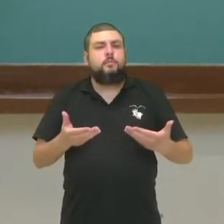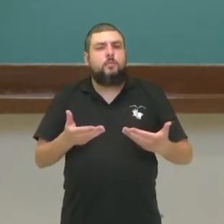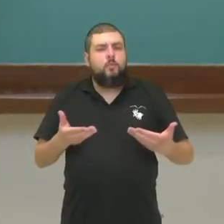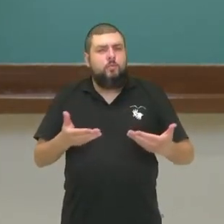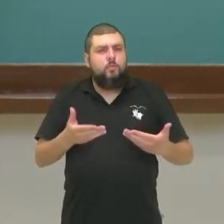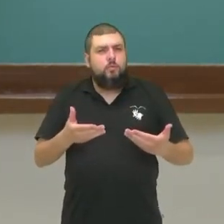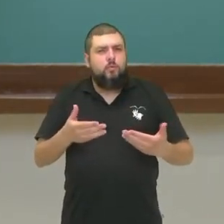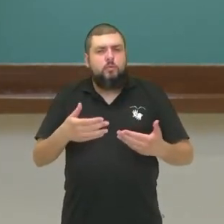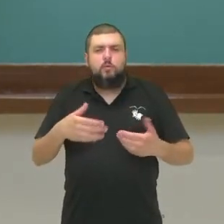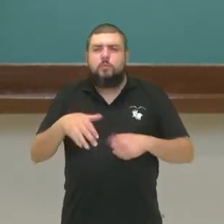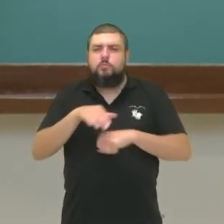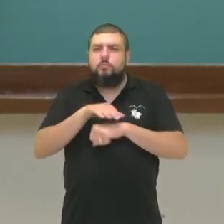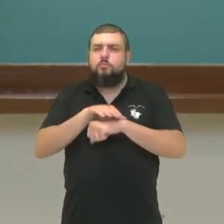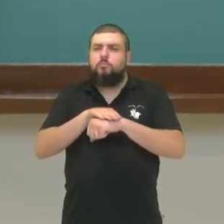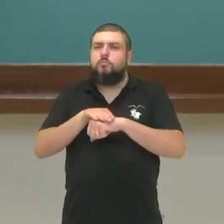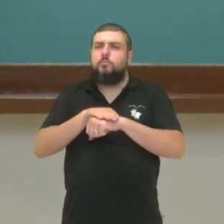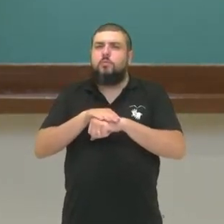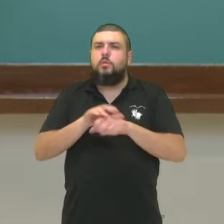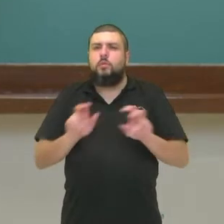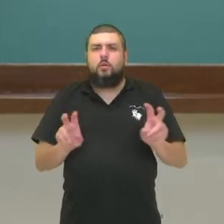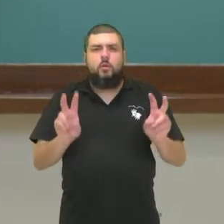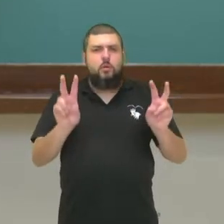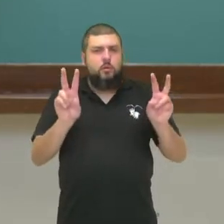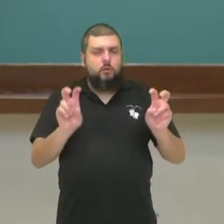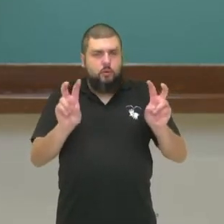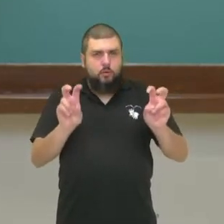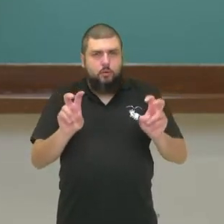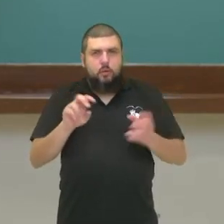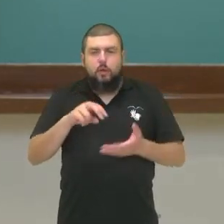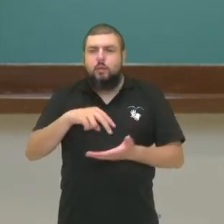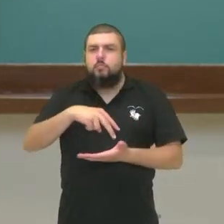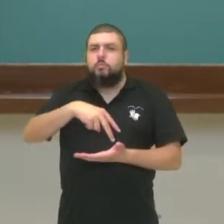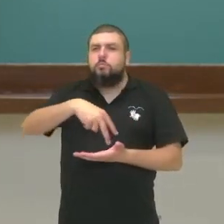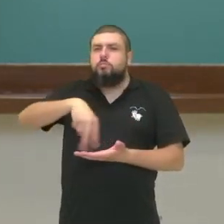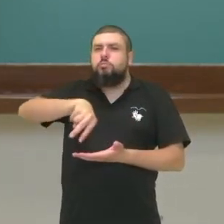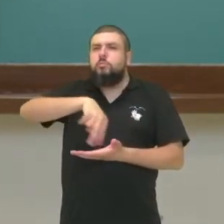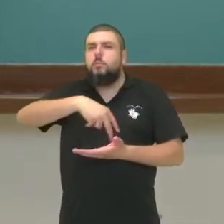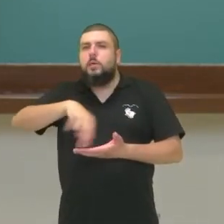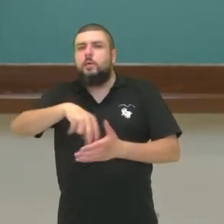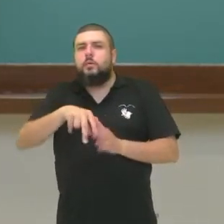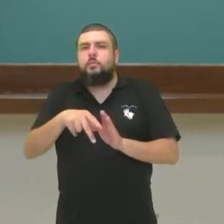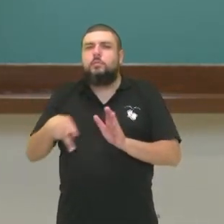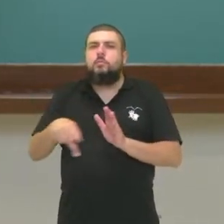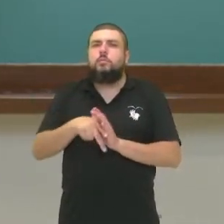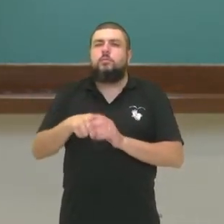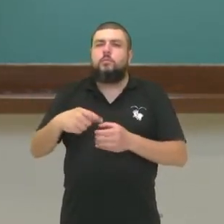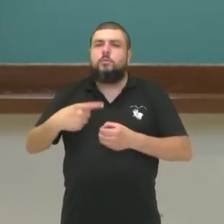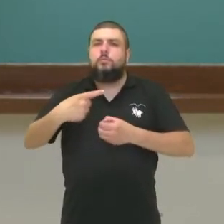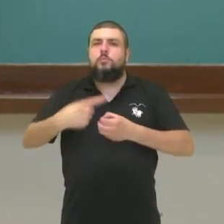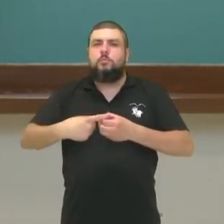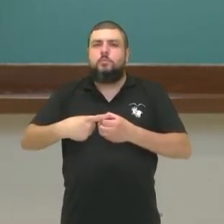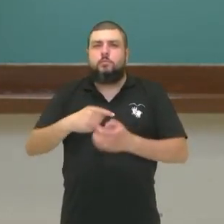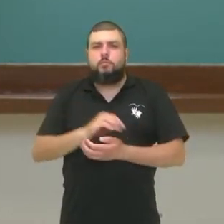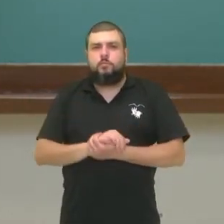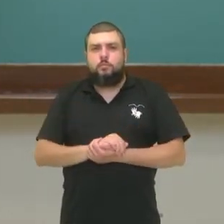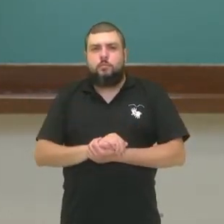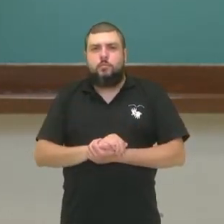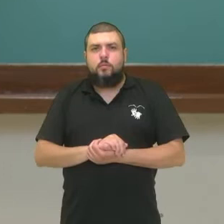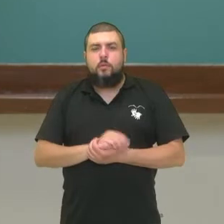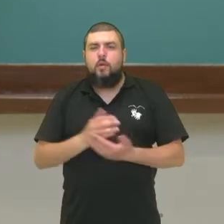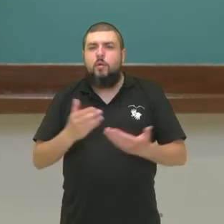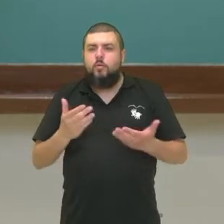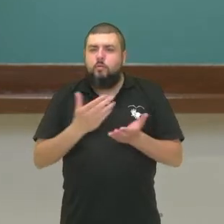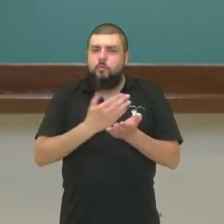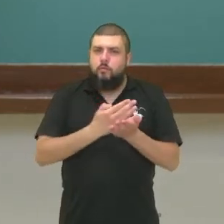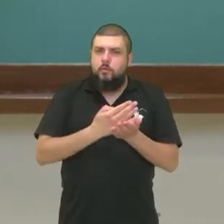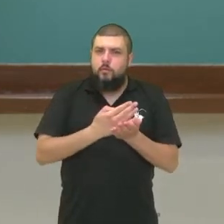as danças urbanas. Hoje a gente vai começar a fazer uma introdução a esse assunto, a esse